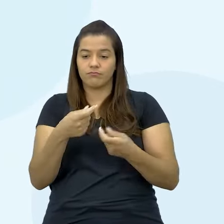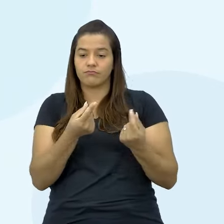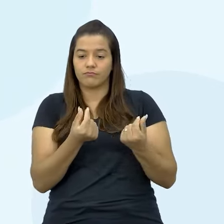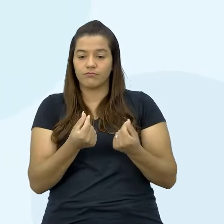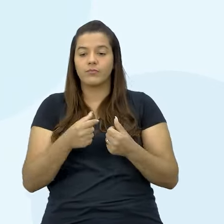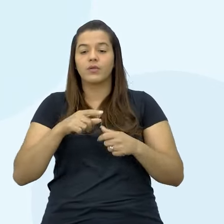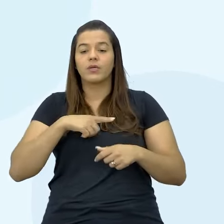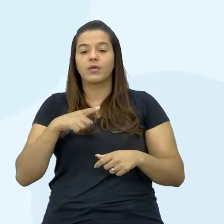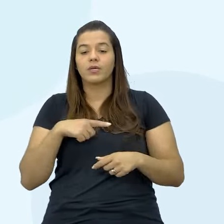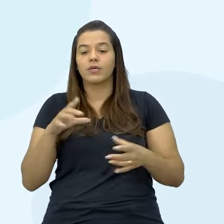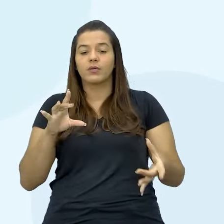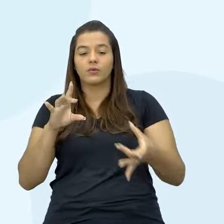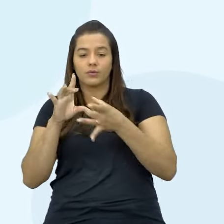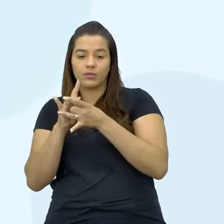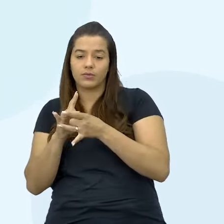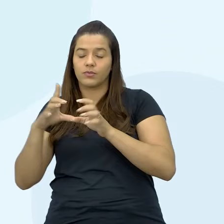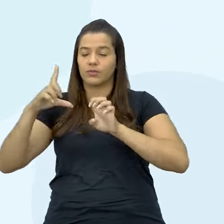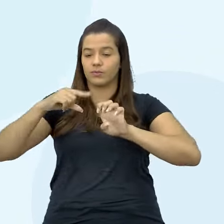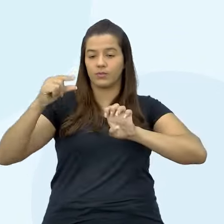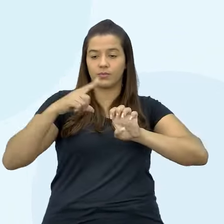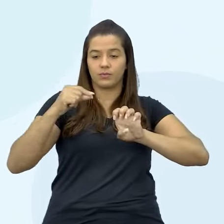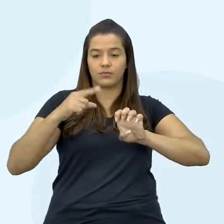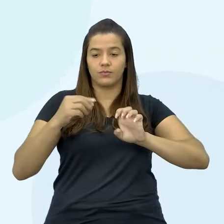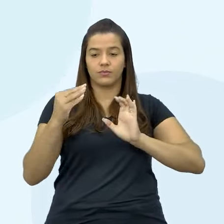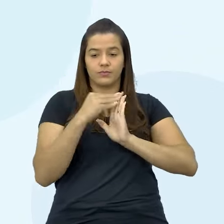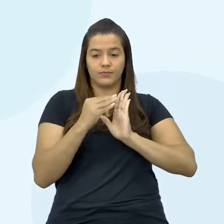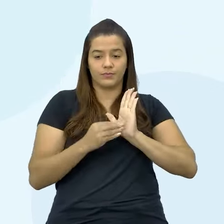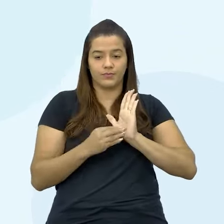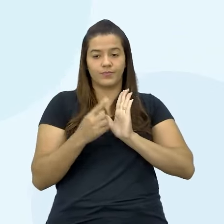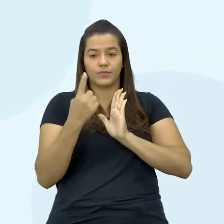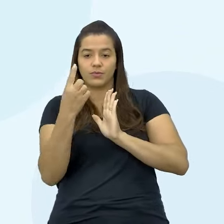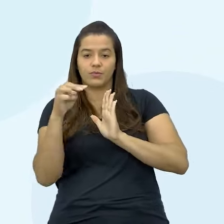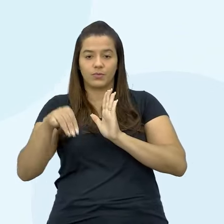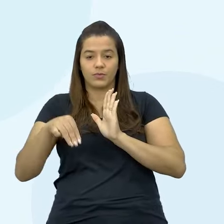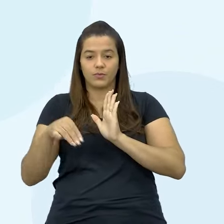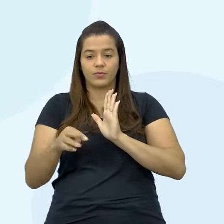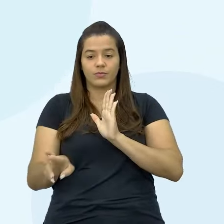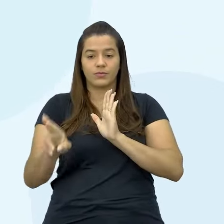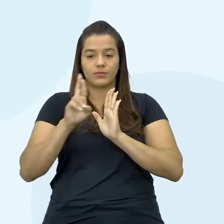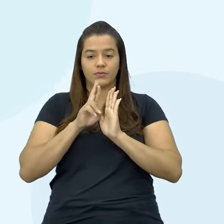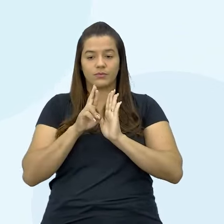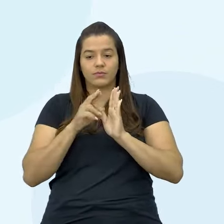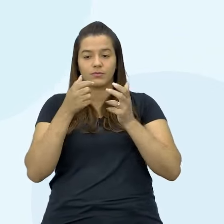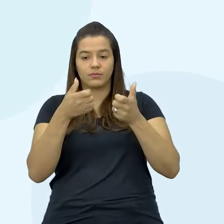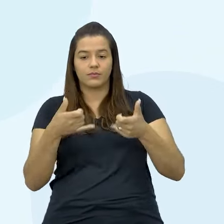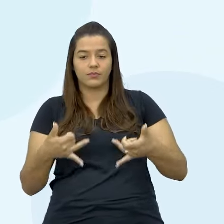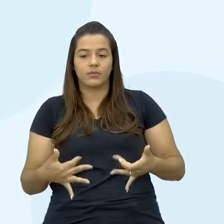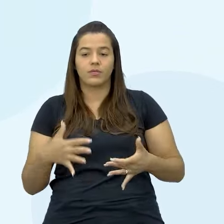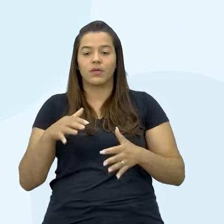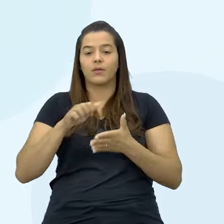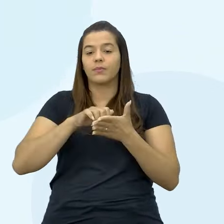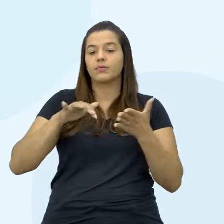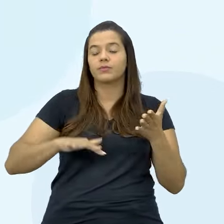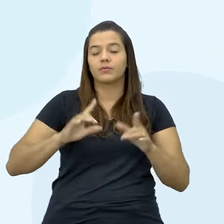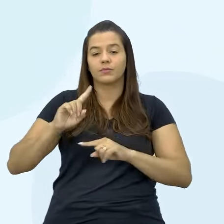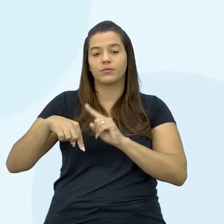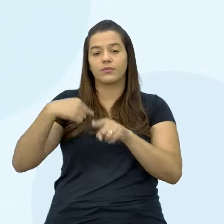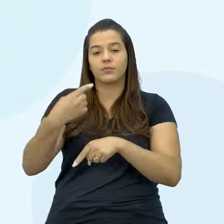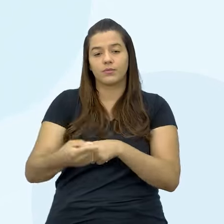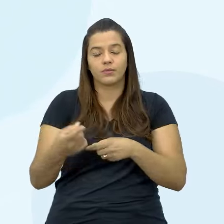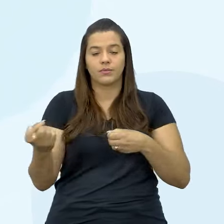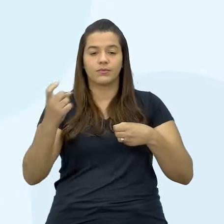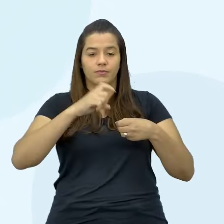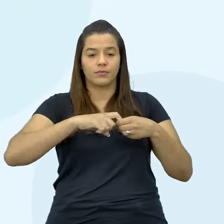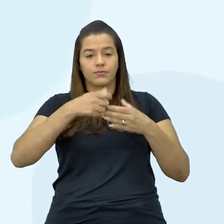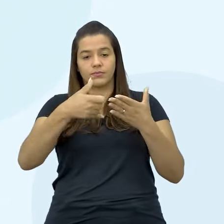em conexão e conexão empreendedora. Um minutinho para vocês responderem só isso, porque é uma atividade depois que a gente vai